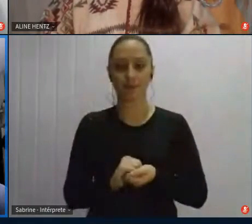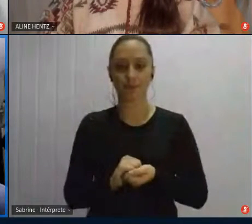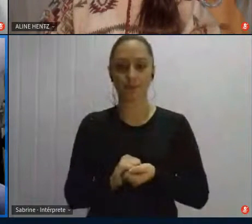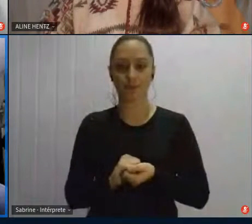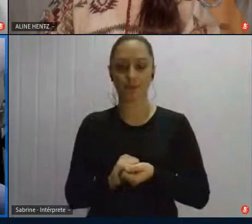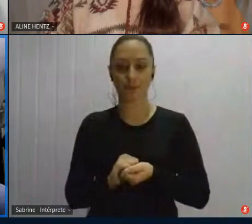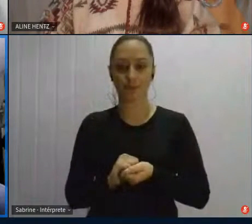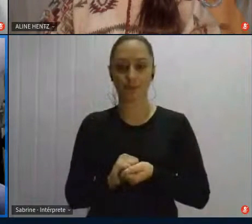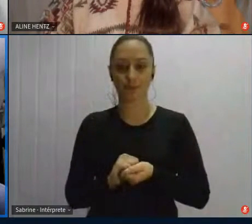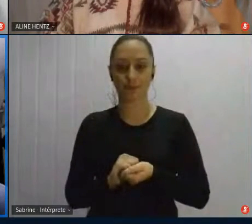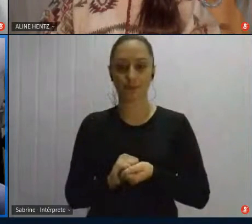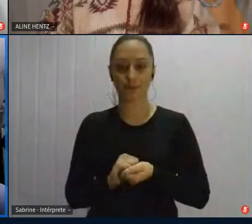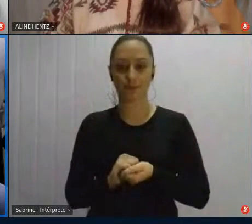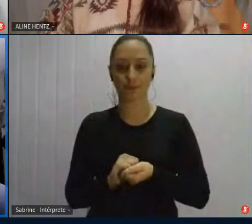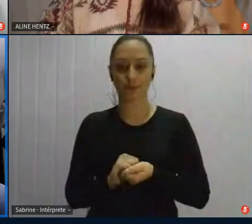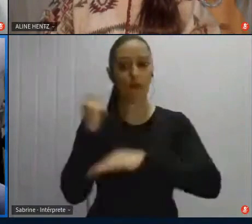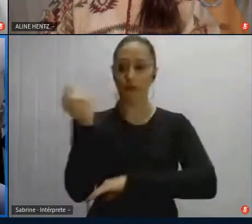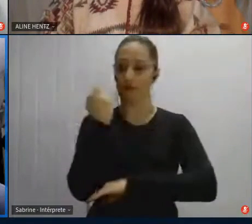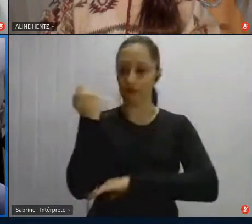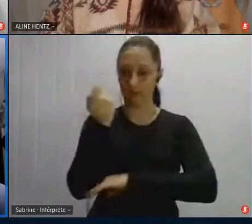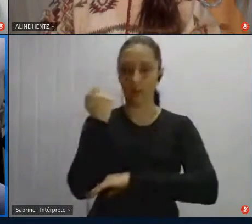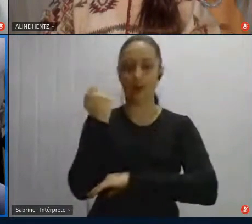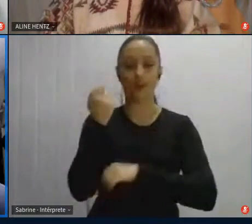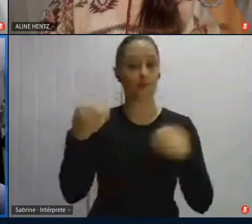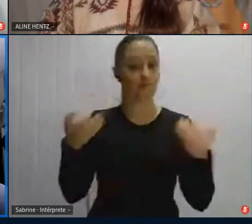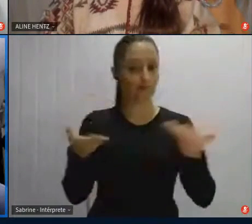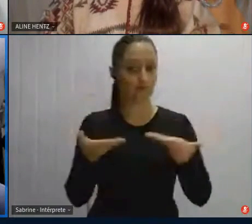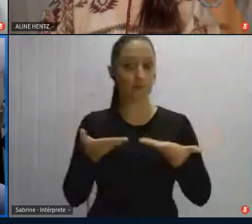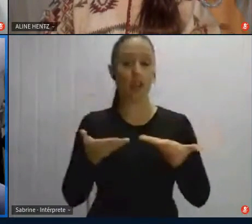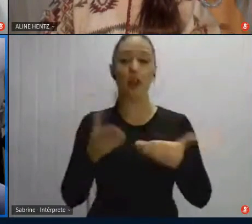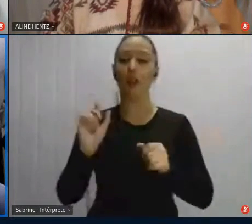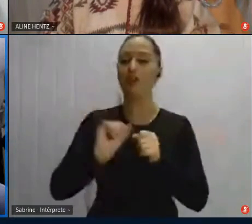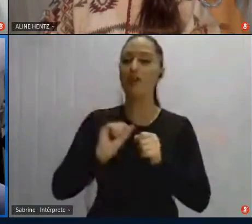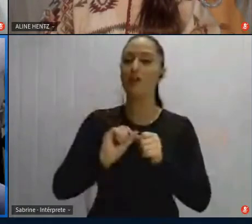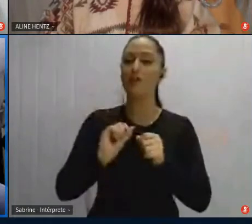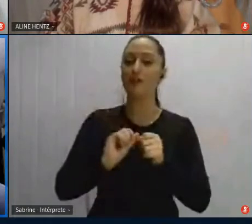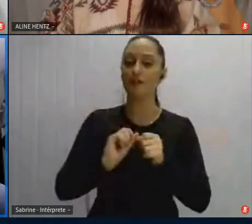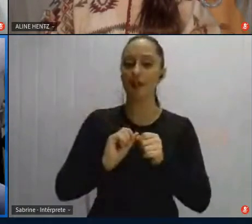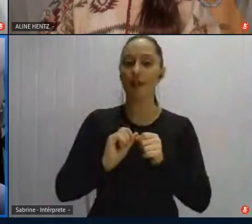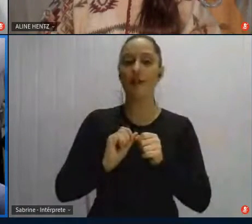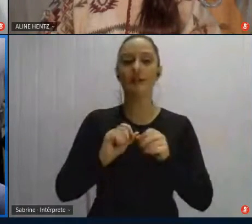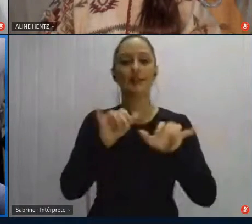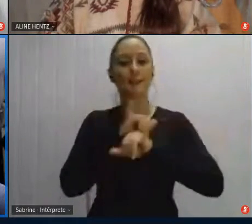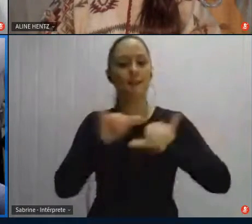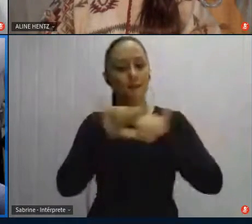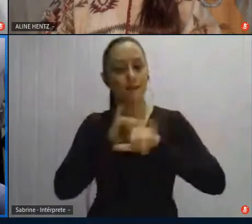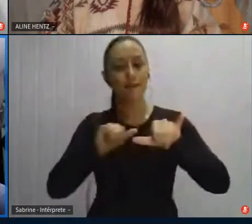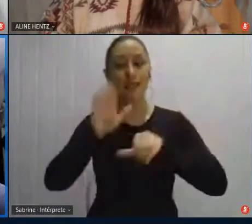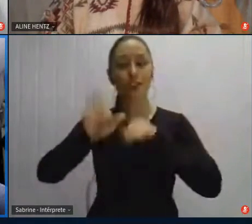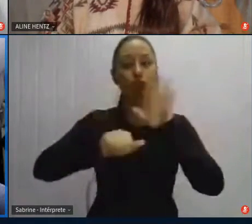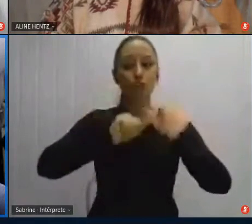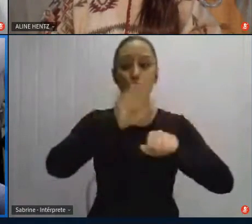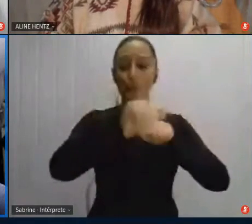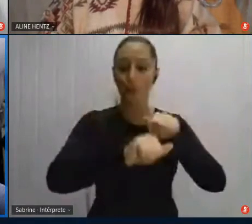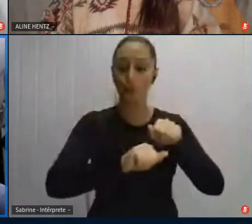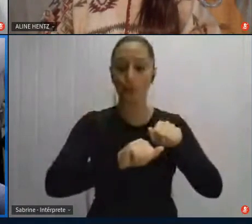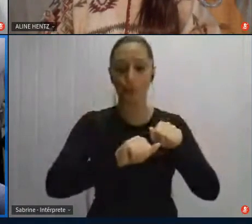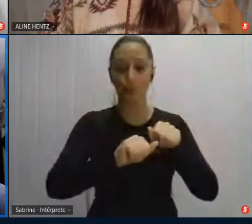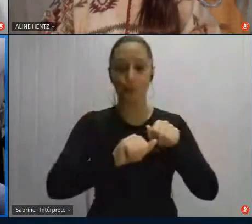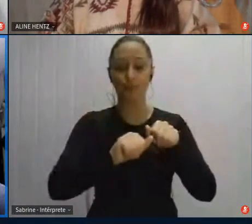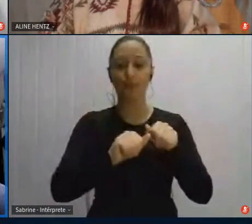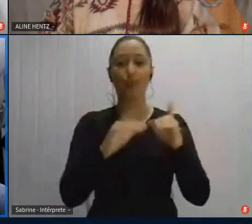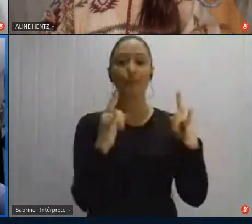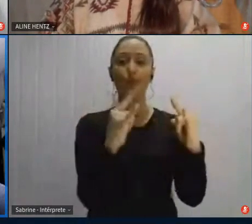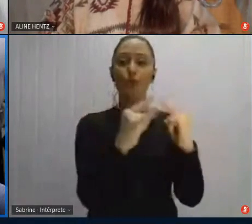o Instituto Federal do Rio Grande do Sul recentemente fez uma chamada, né, pública para entidades e instituições